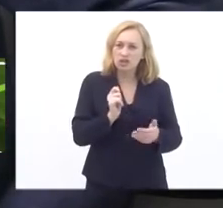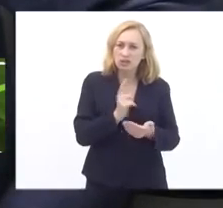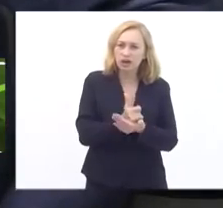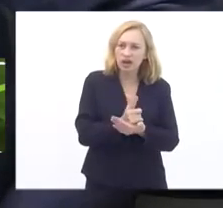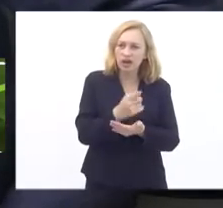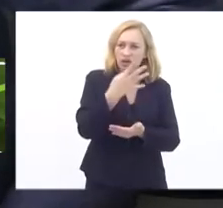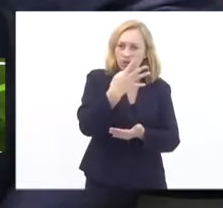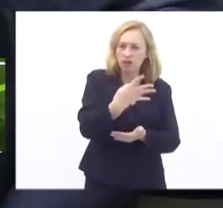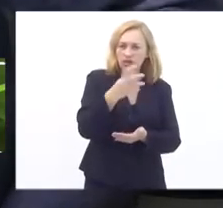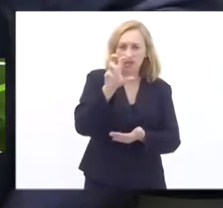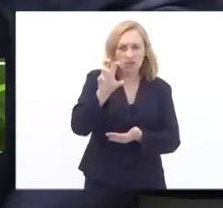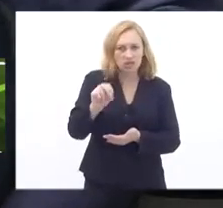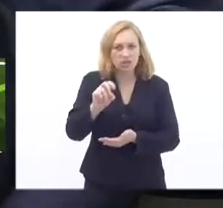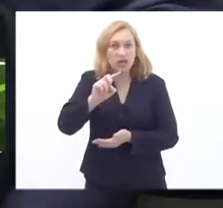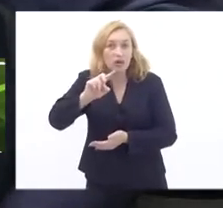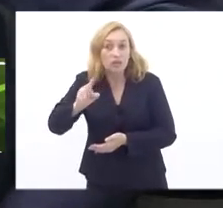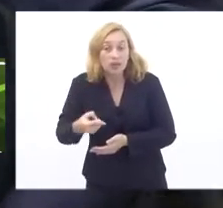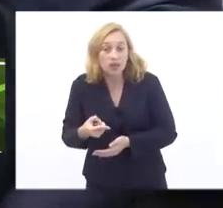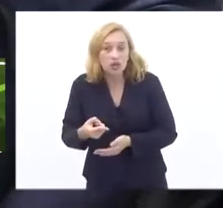450 mil,